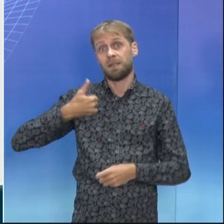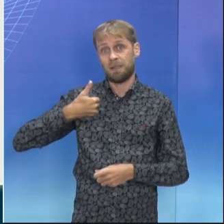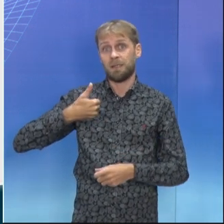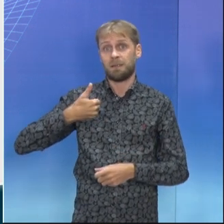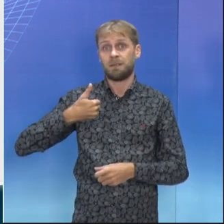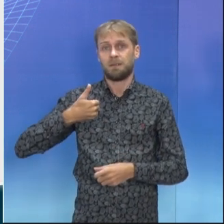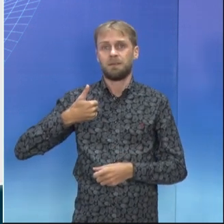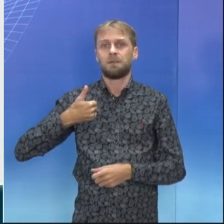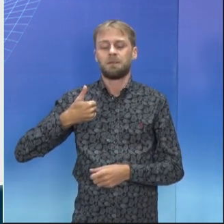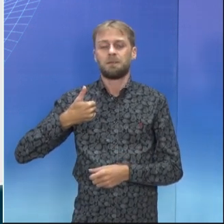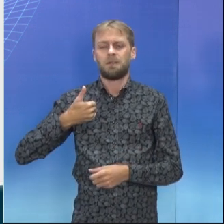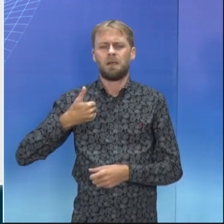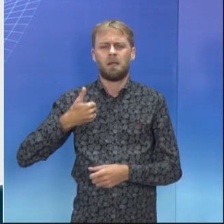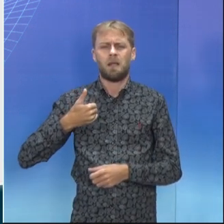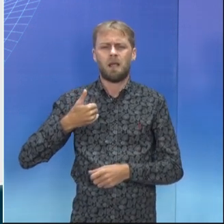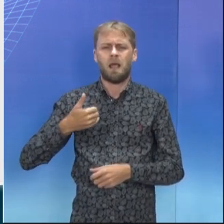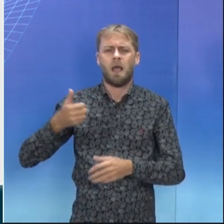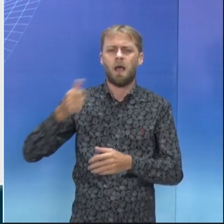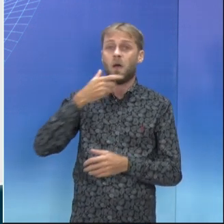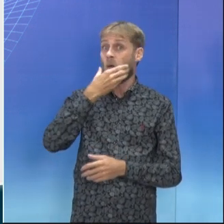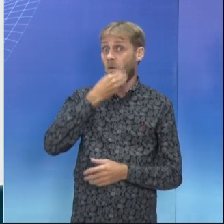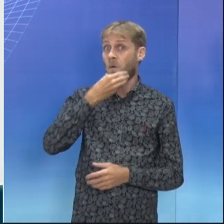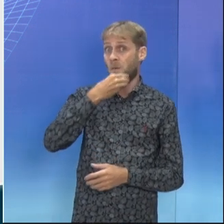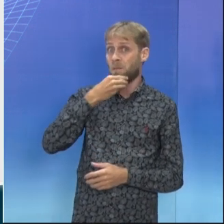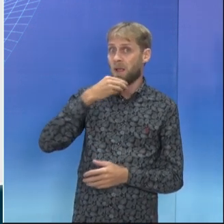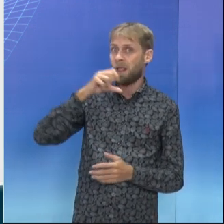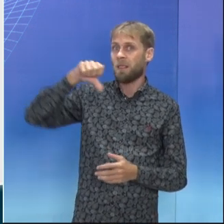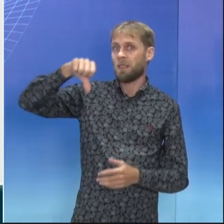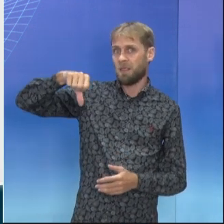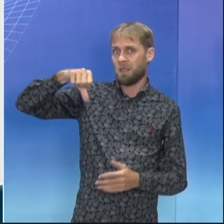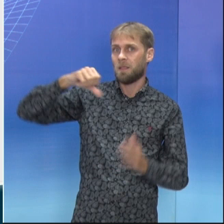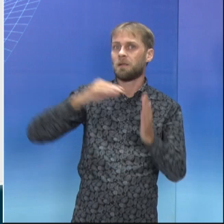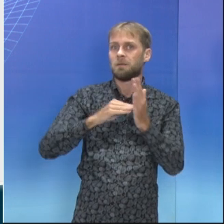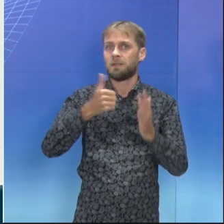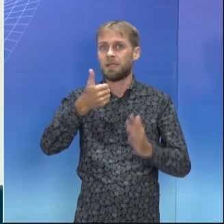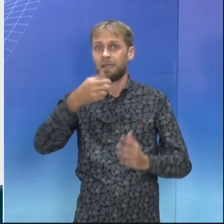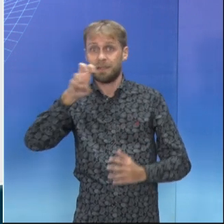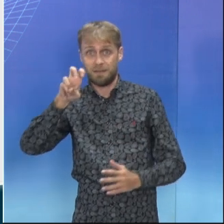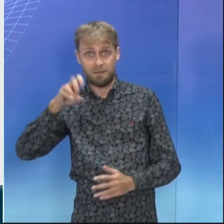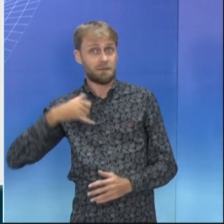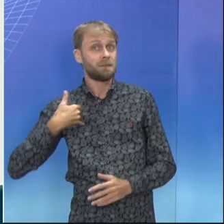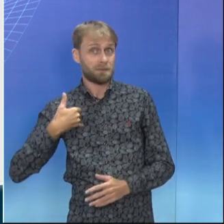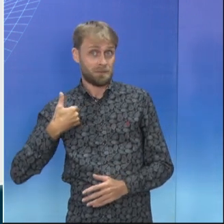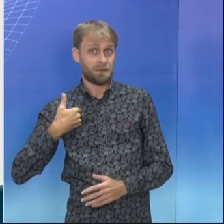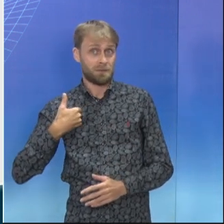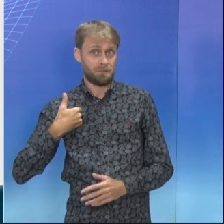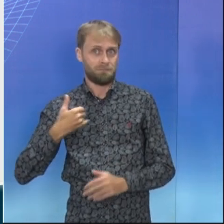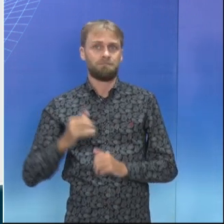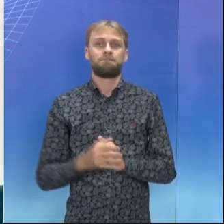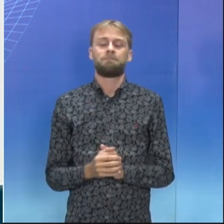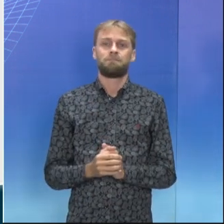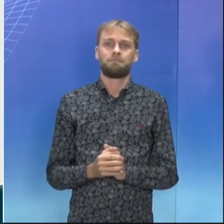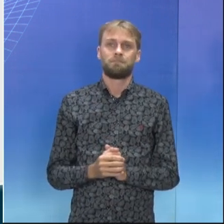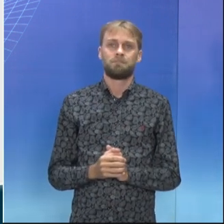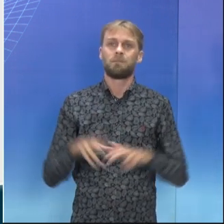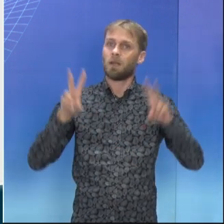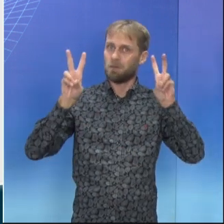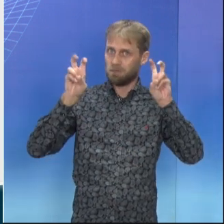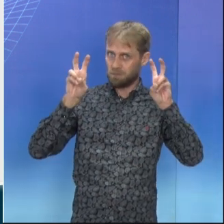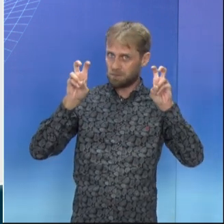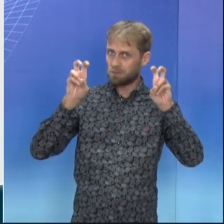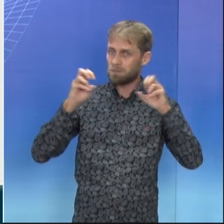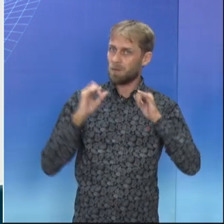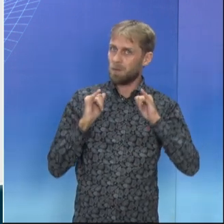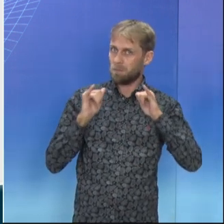e responde melhor em el organismo de varones entre 9 e 15 anos. Então, gente,